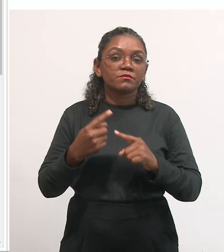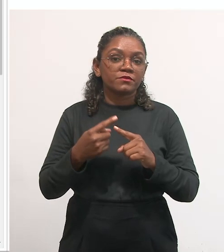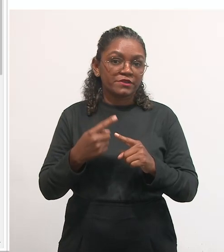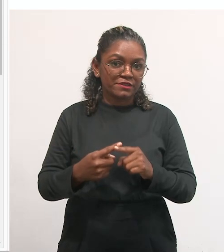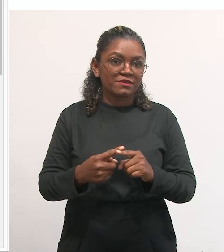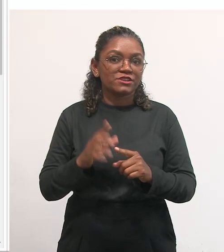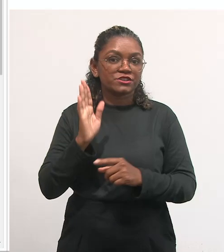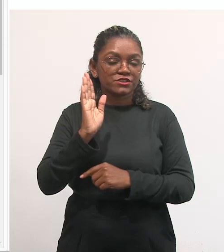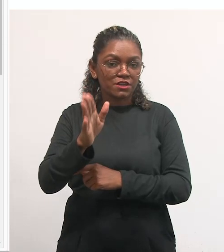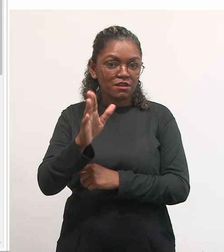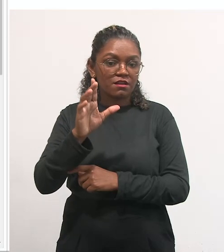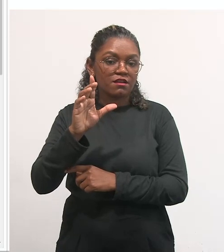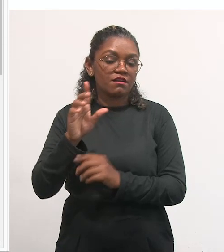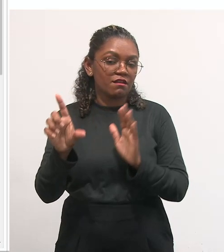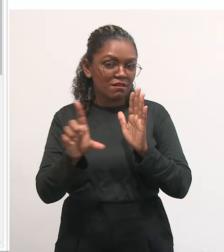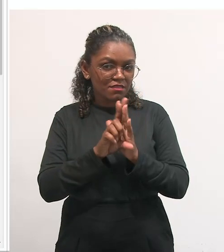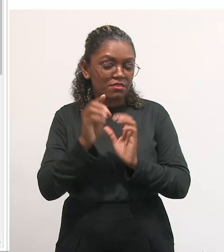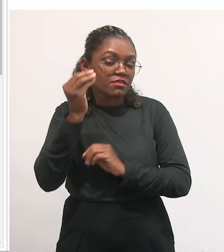você percebe